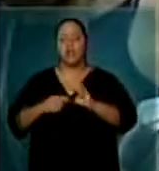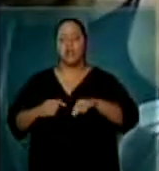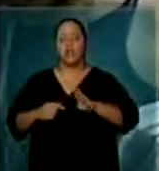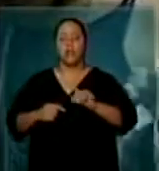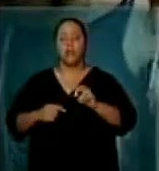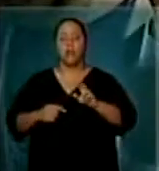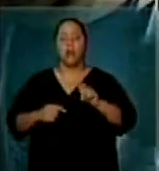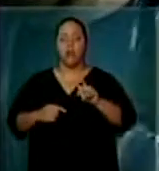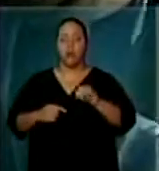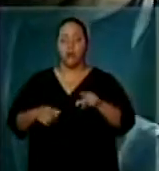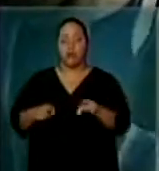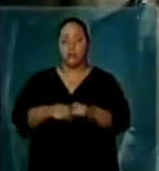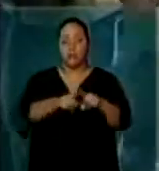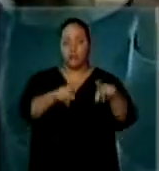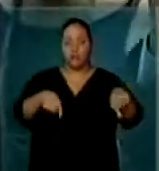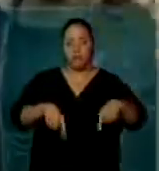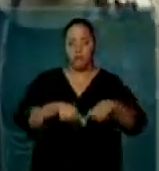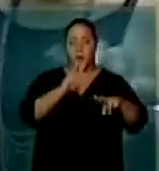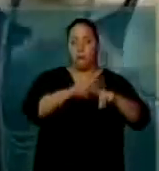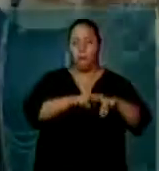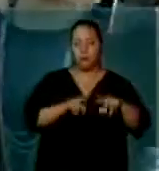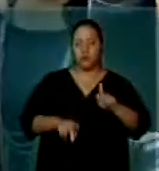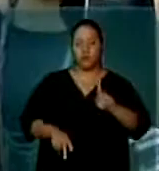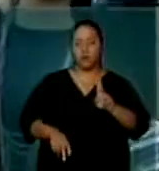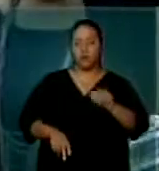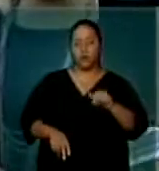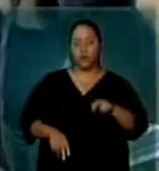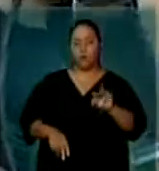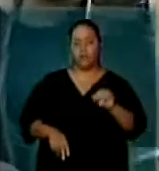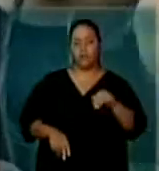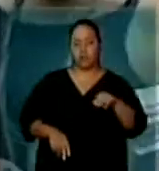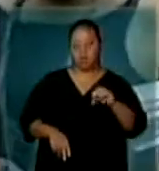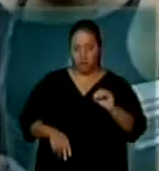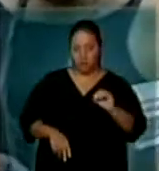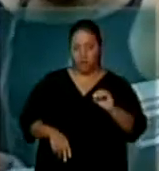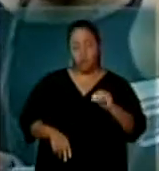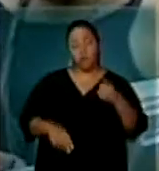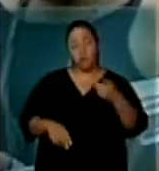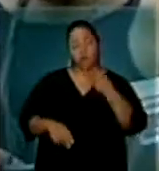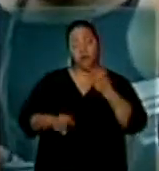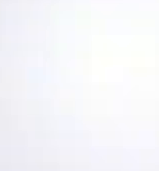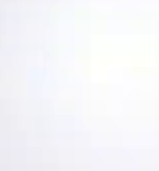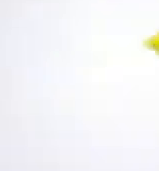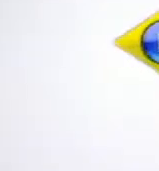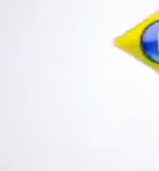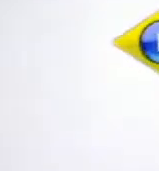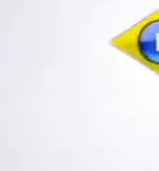Guantánamo. Nós vamos votar a favor das duas moções e encaminhamos sim a essa primeira moção.